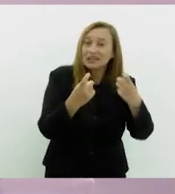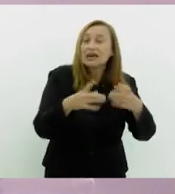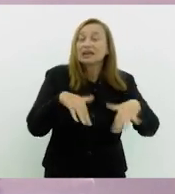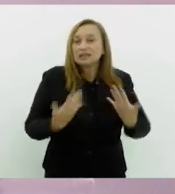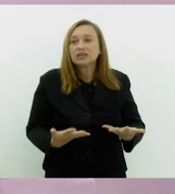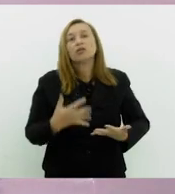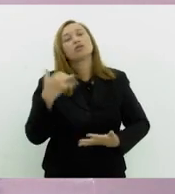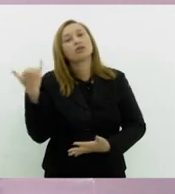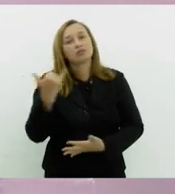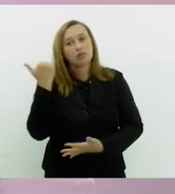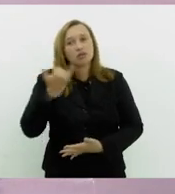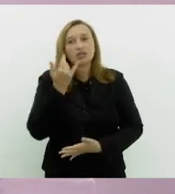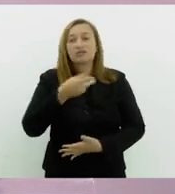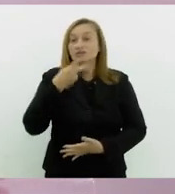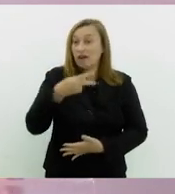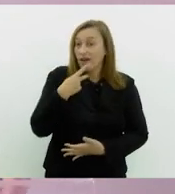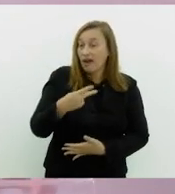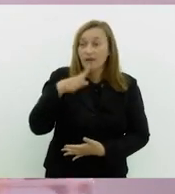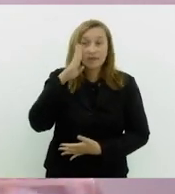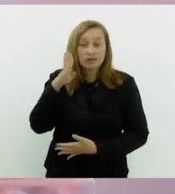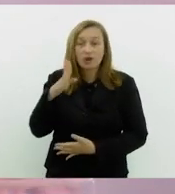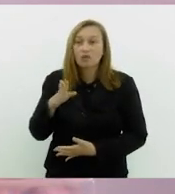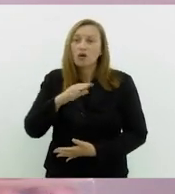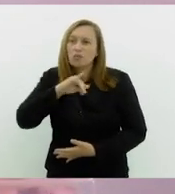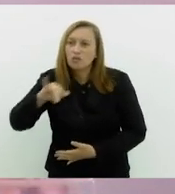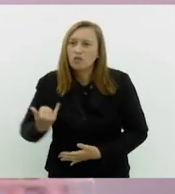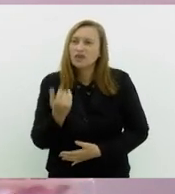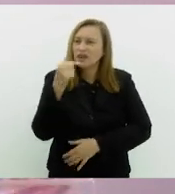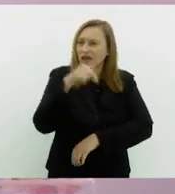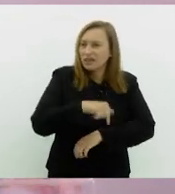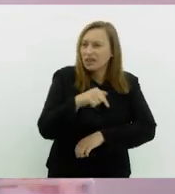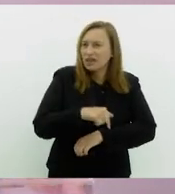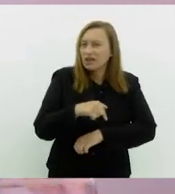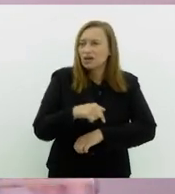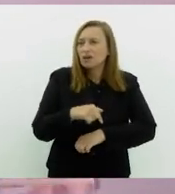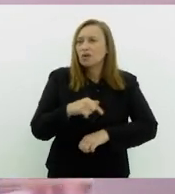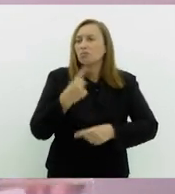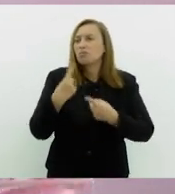importante que você traz aqui, e fundamental. Vou aproveitar aqui, porque